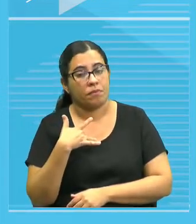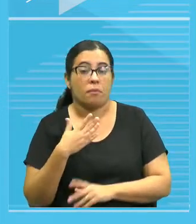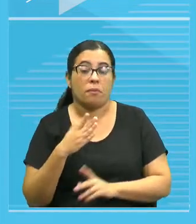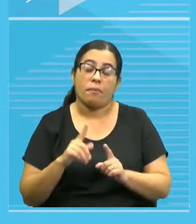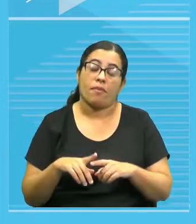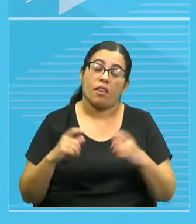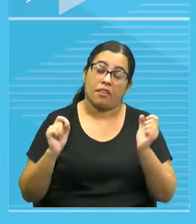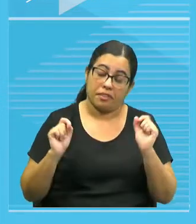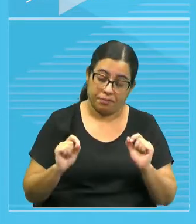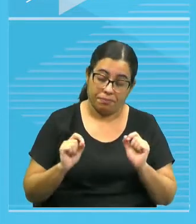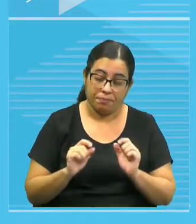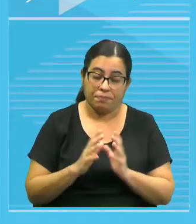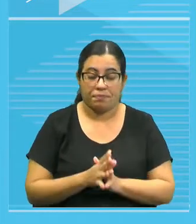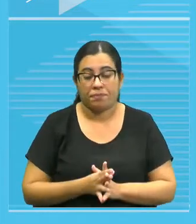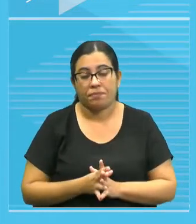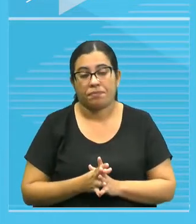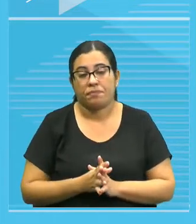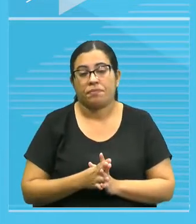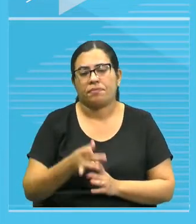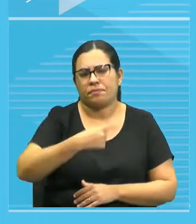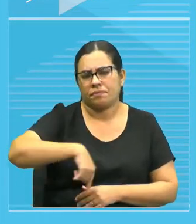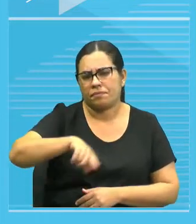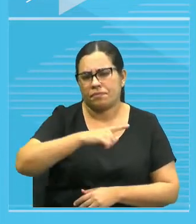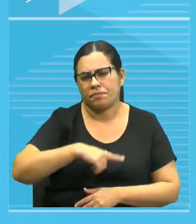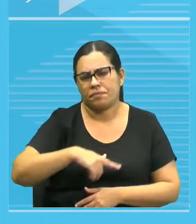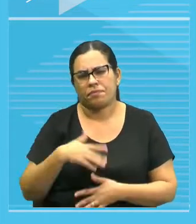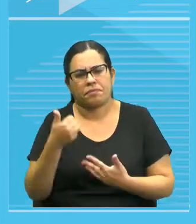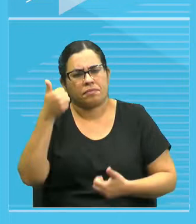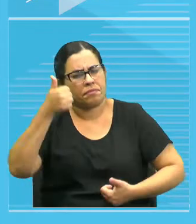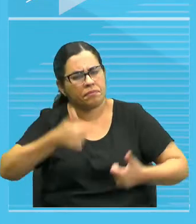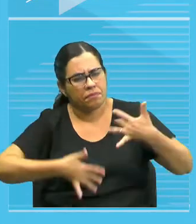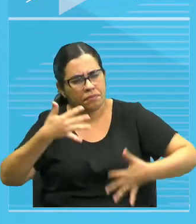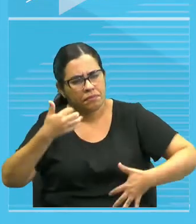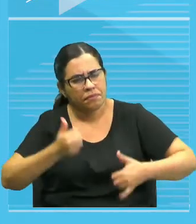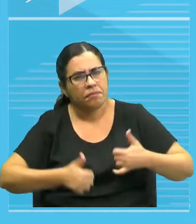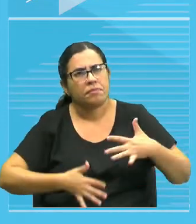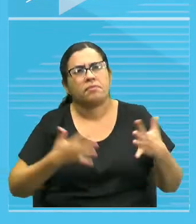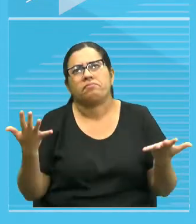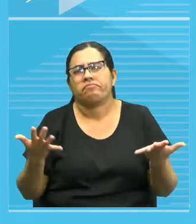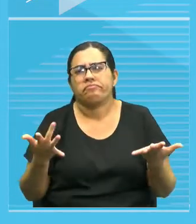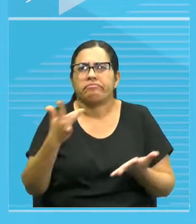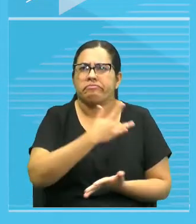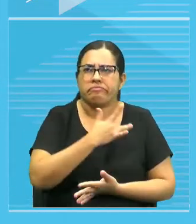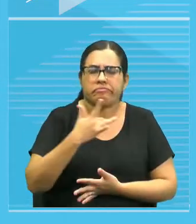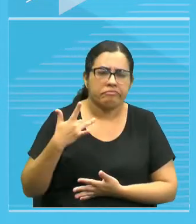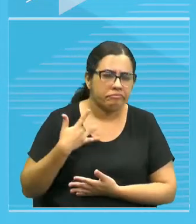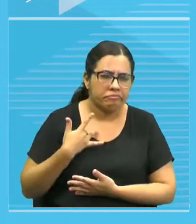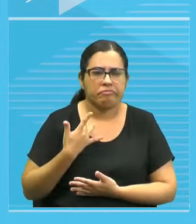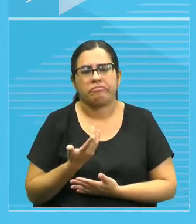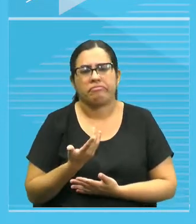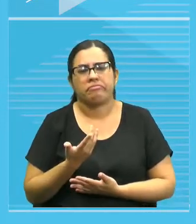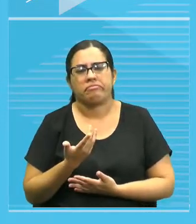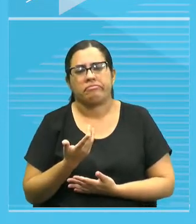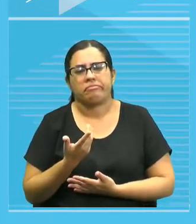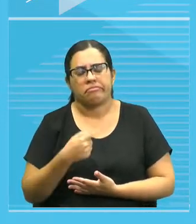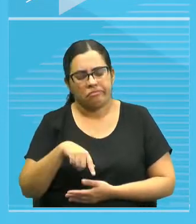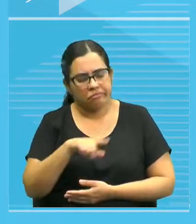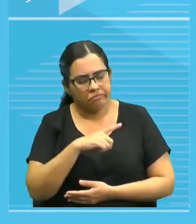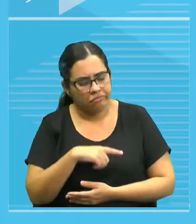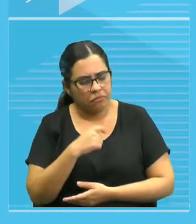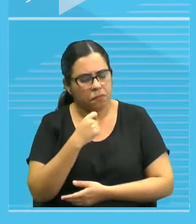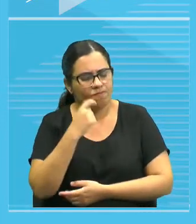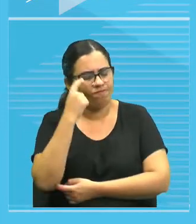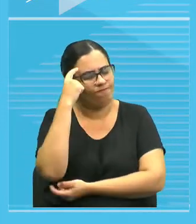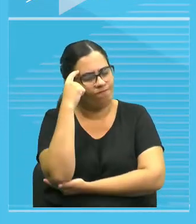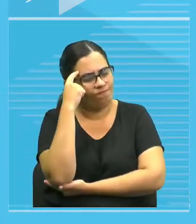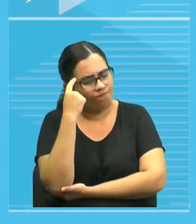na verdade... Quando a gente fala de saúde, a impressão que a gente